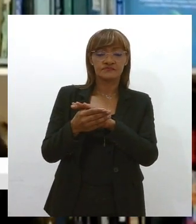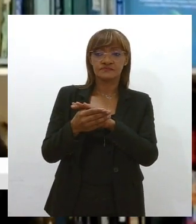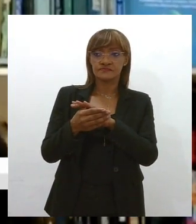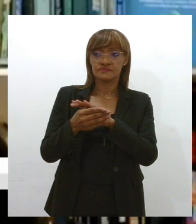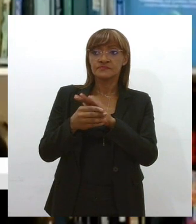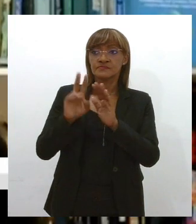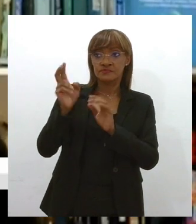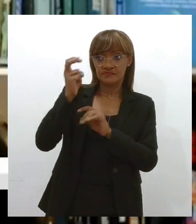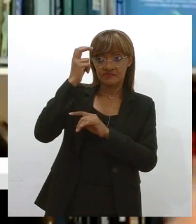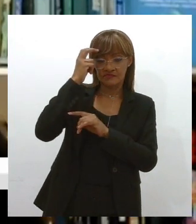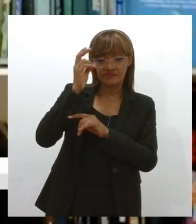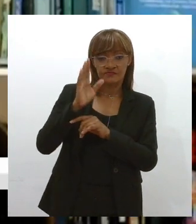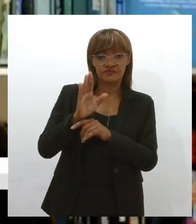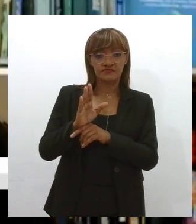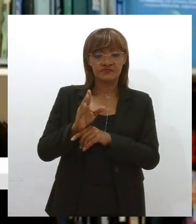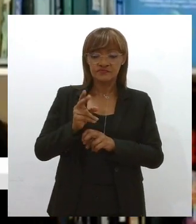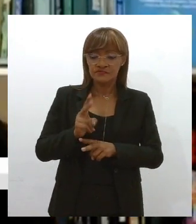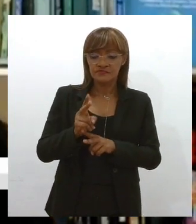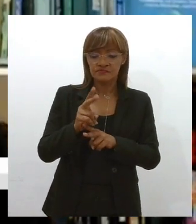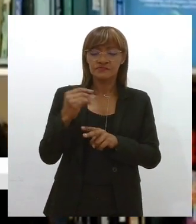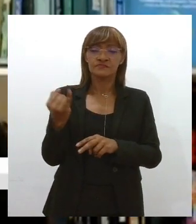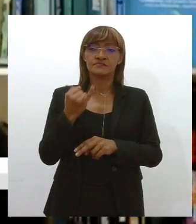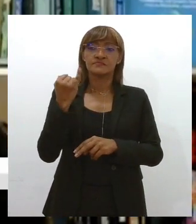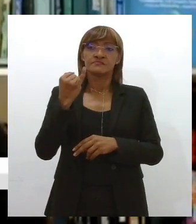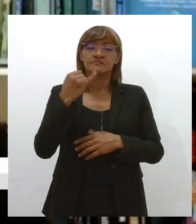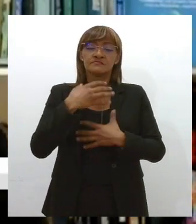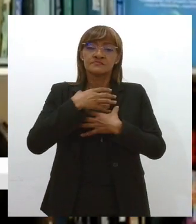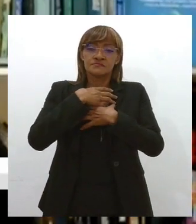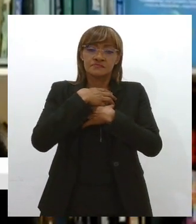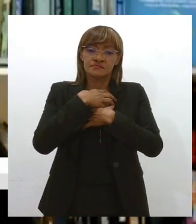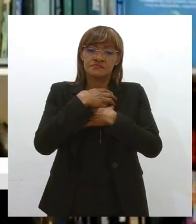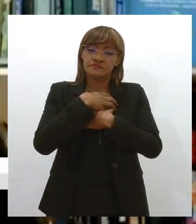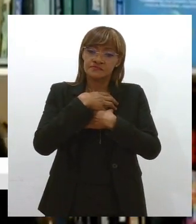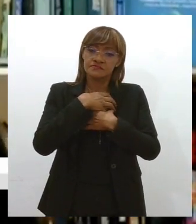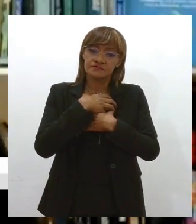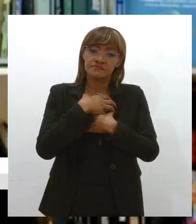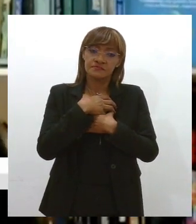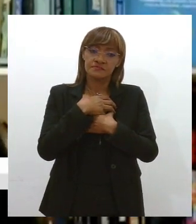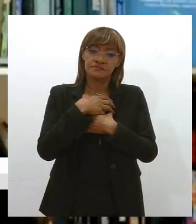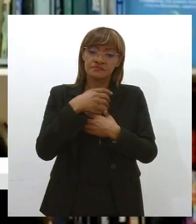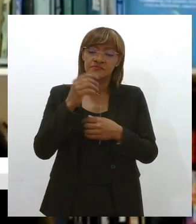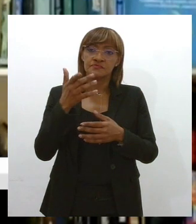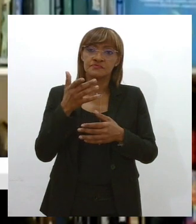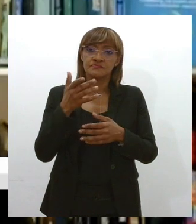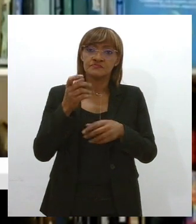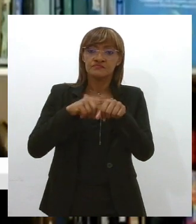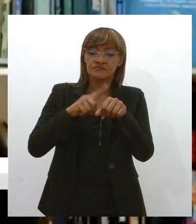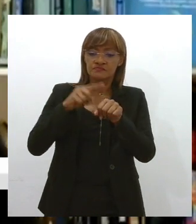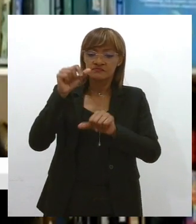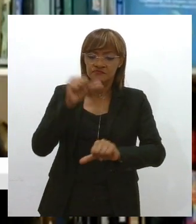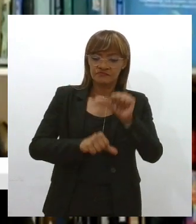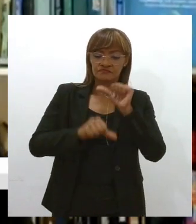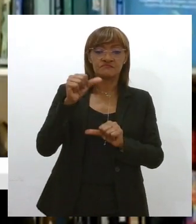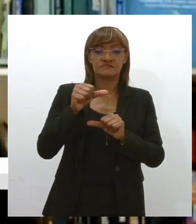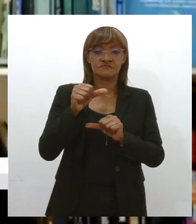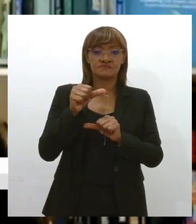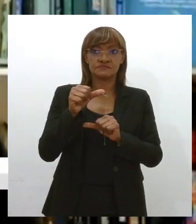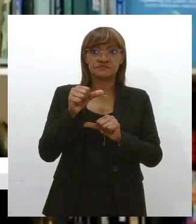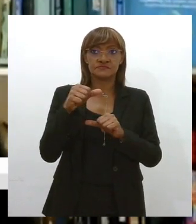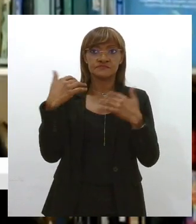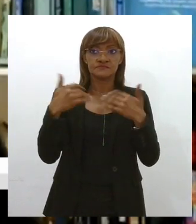a nos reconstruir diante de uma mudança muito brusca. Então, quando isso fica impedido, como